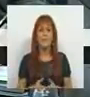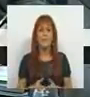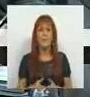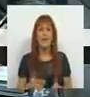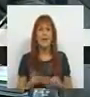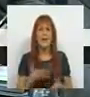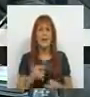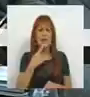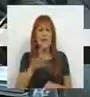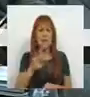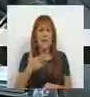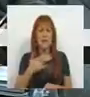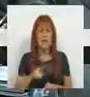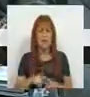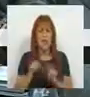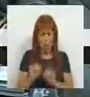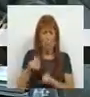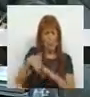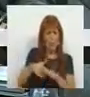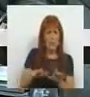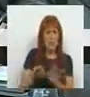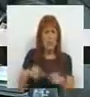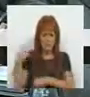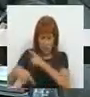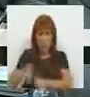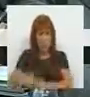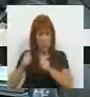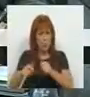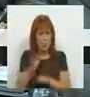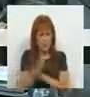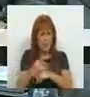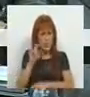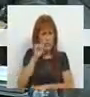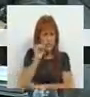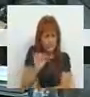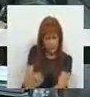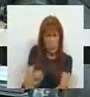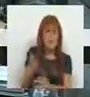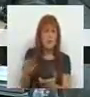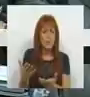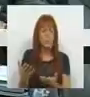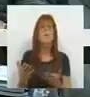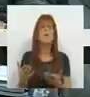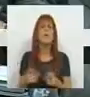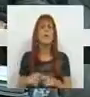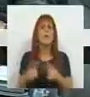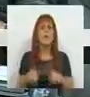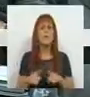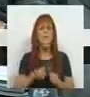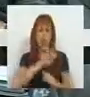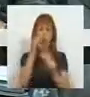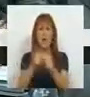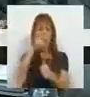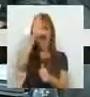E salientar que o PSD, mesmo na oposição e de acordo com a boa tradição do setor da defesa, estará ao